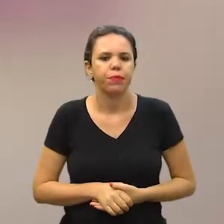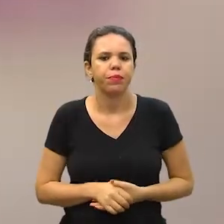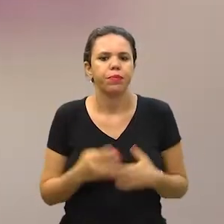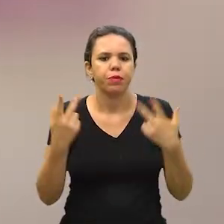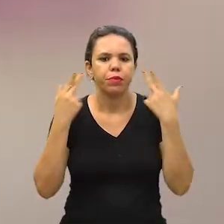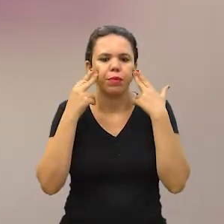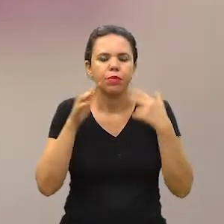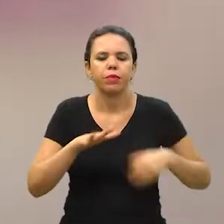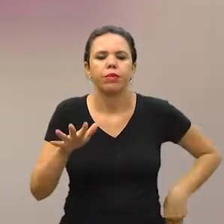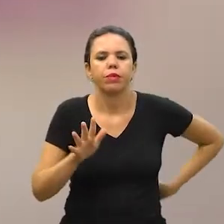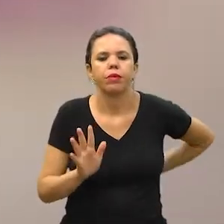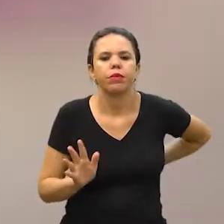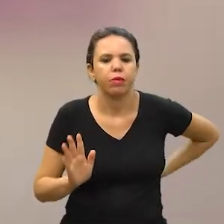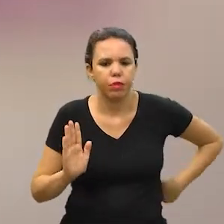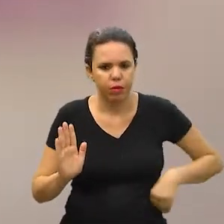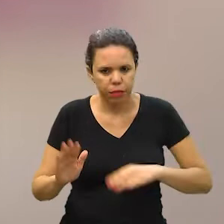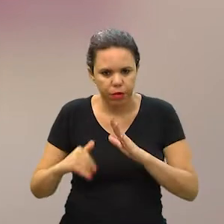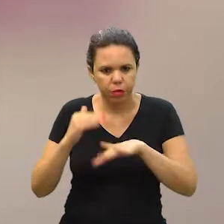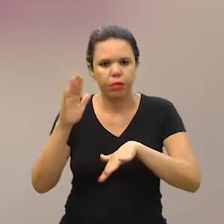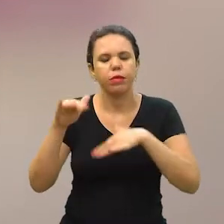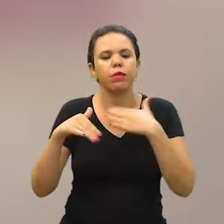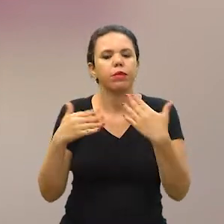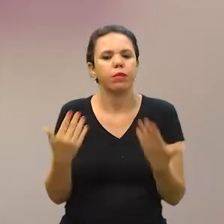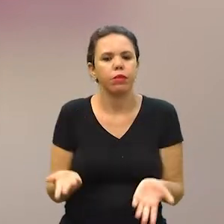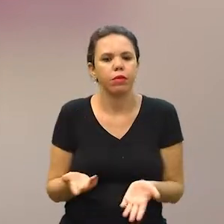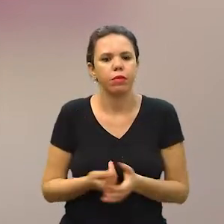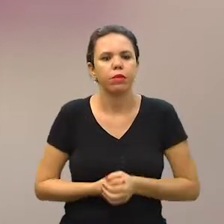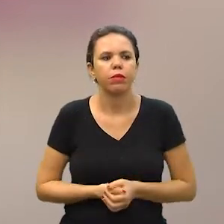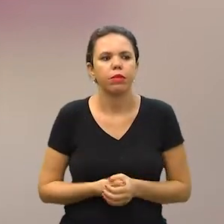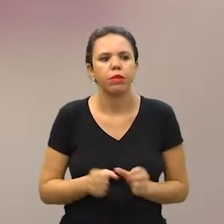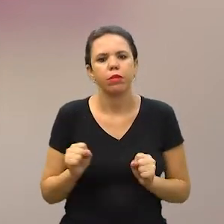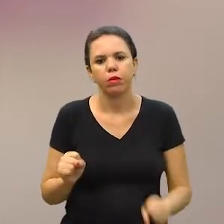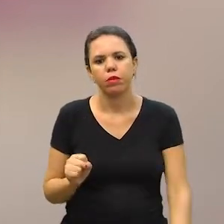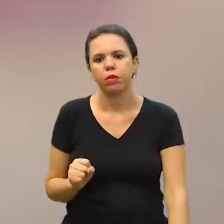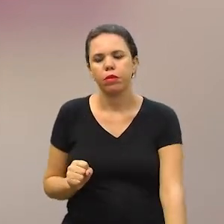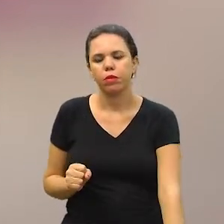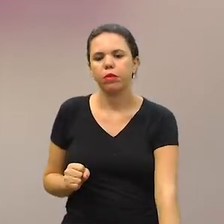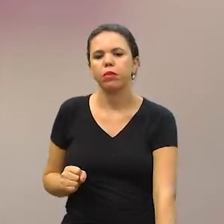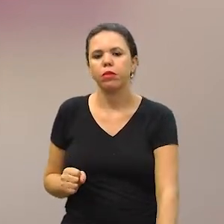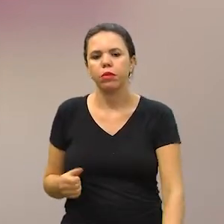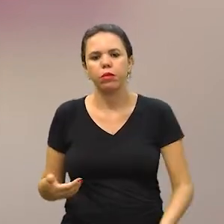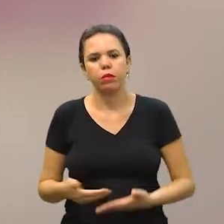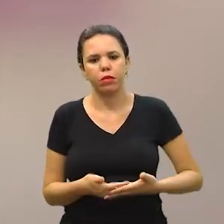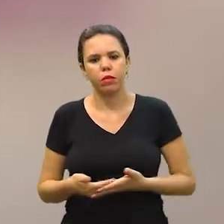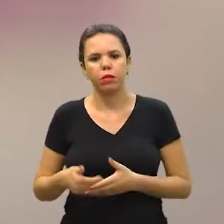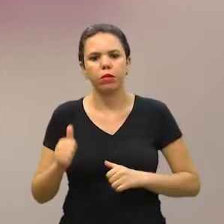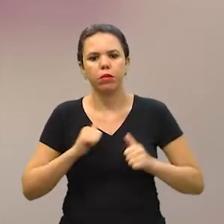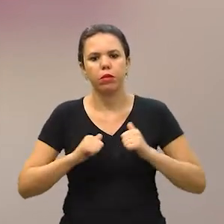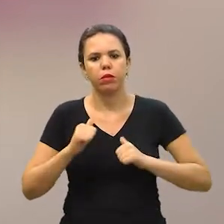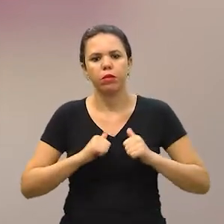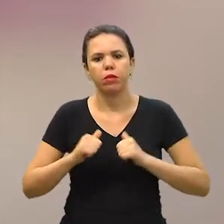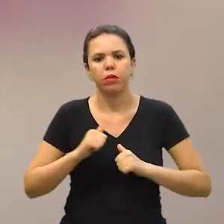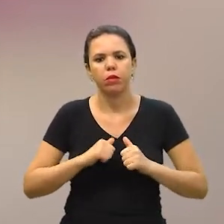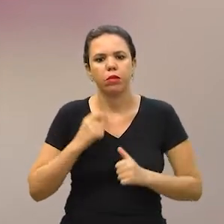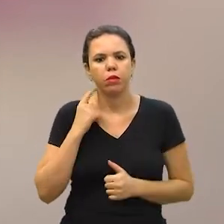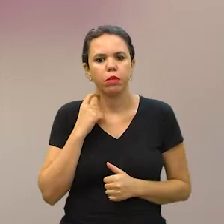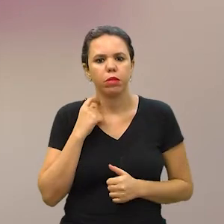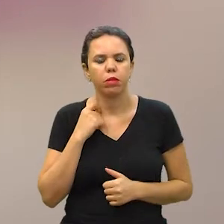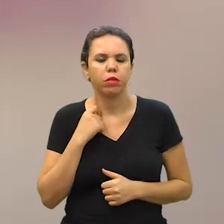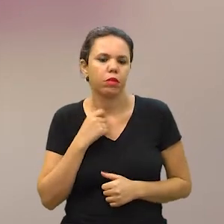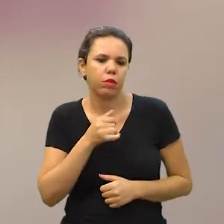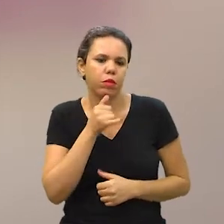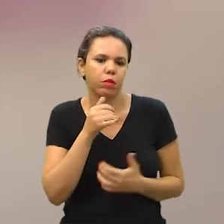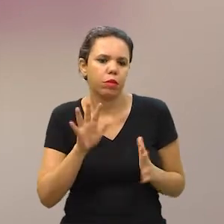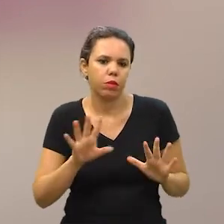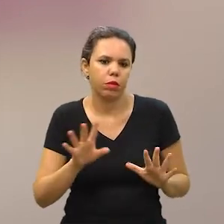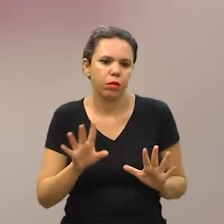Então, normalmente ela desenvolve, né? Ela até pode ser um bebê mais agitado e tal, mas isso a gente não leva,